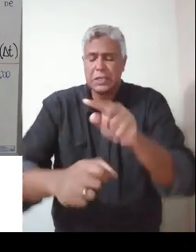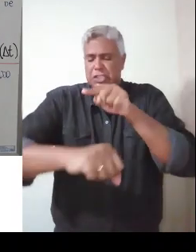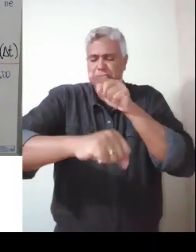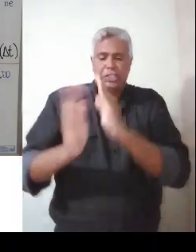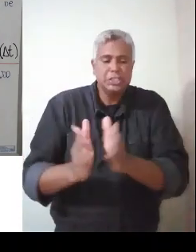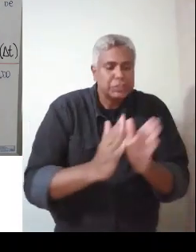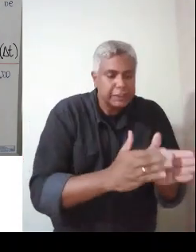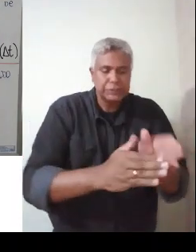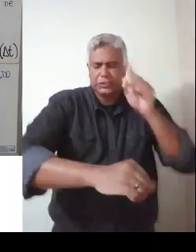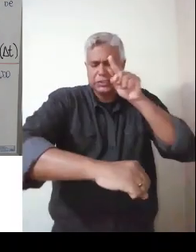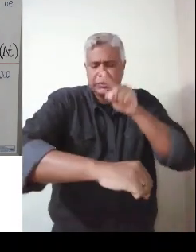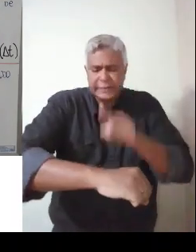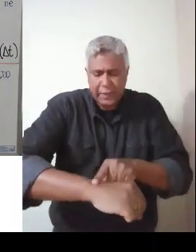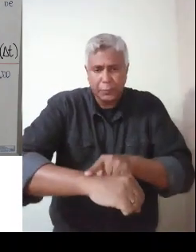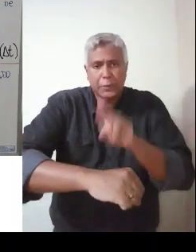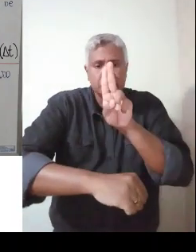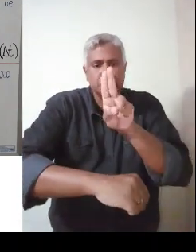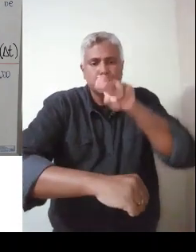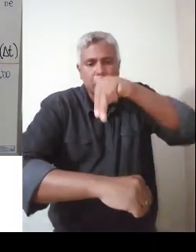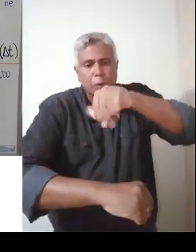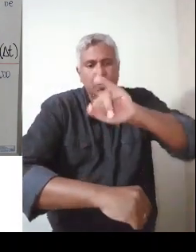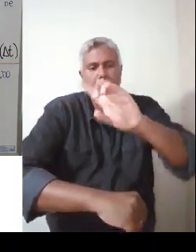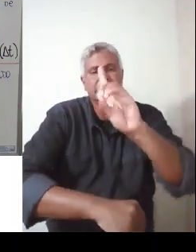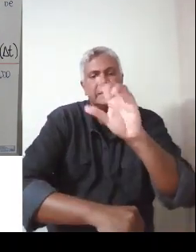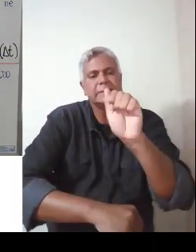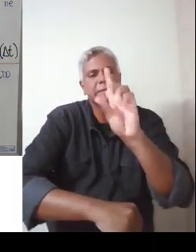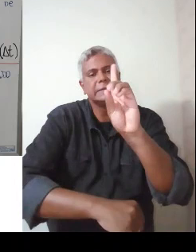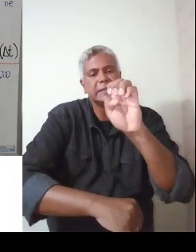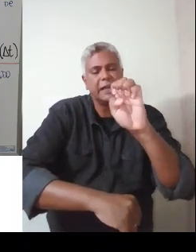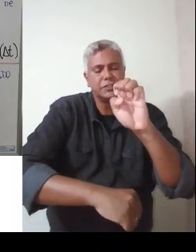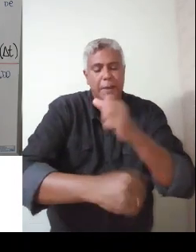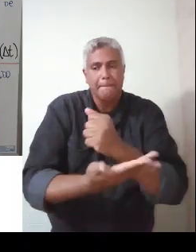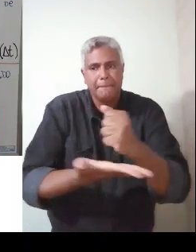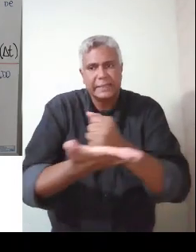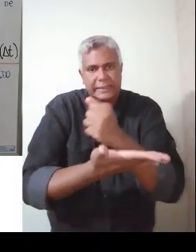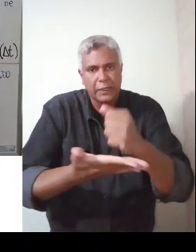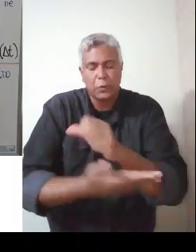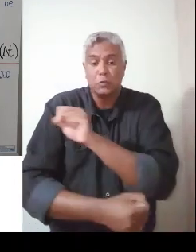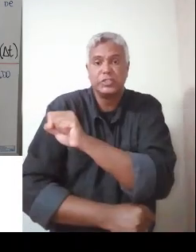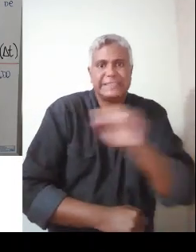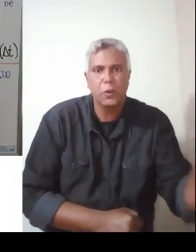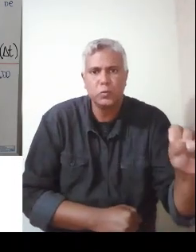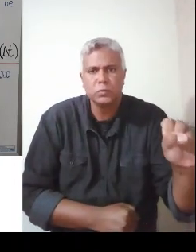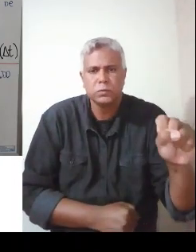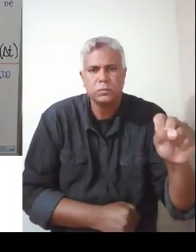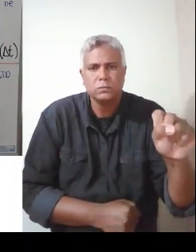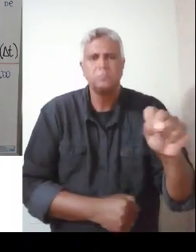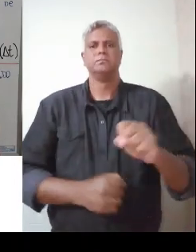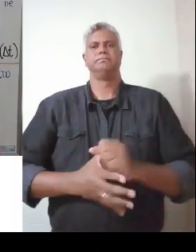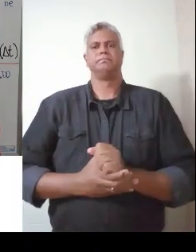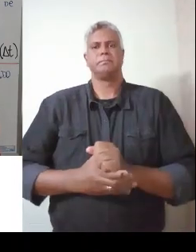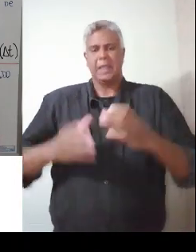tempo. E sua unidade padrão é o segundo. A posição ela deriva para